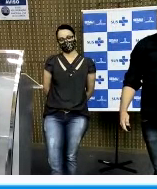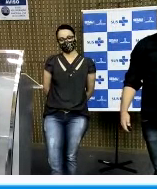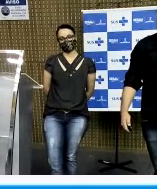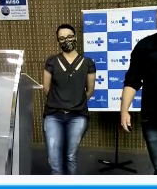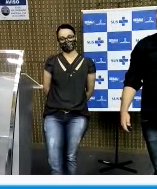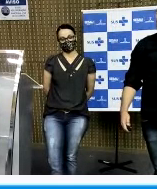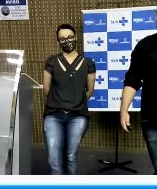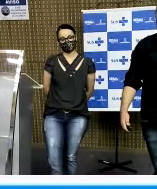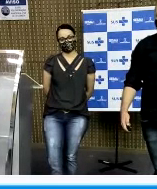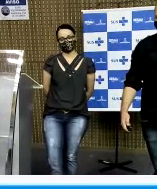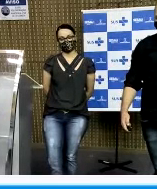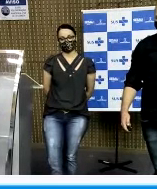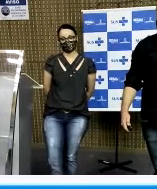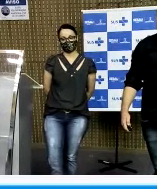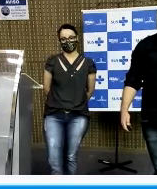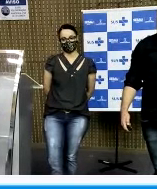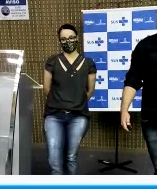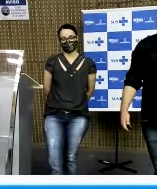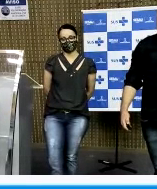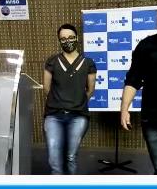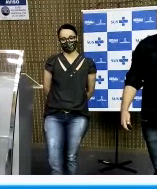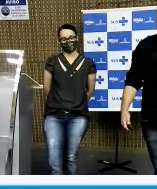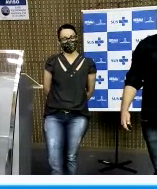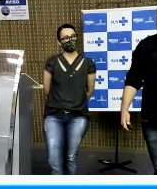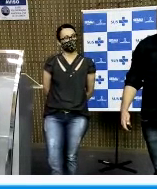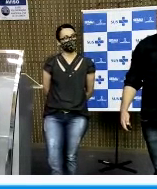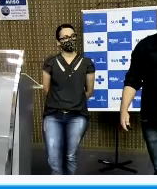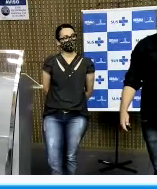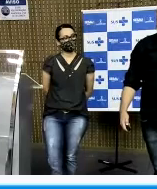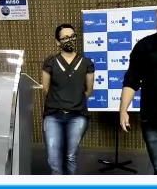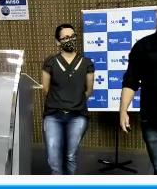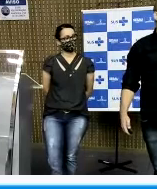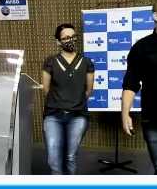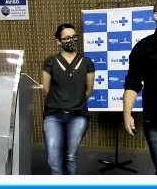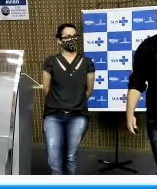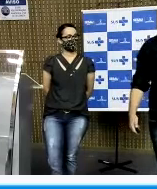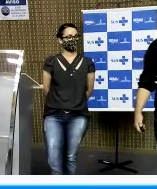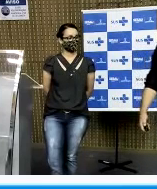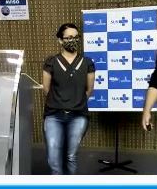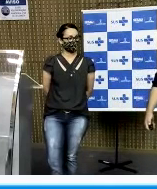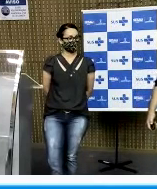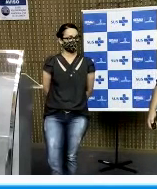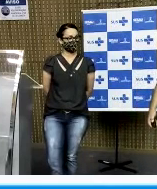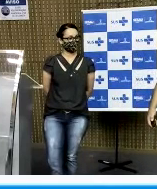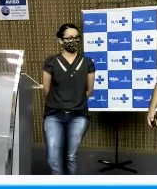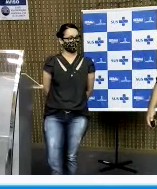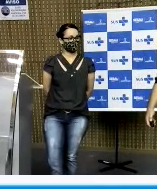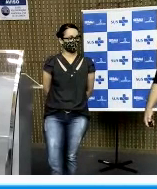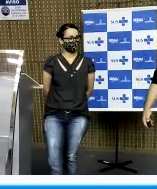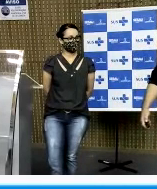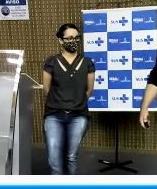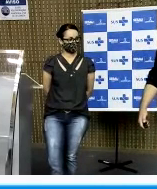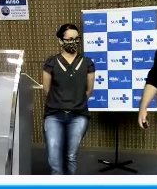104, sob supervisão da enfermeira Joyce. Temos como vizinhos a Clínica da Família do Iraci Coelho,